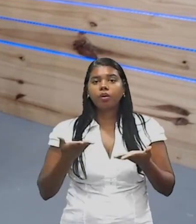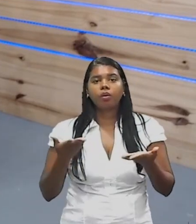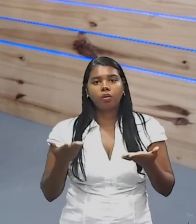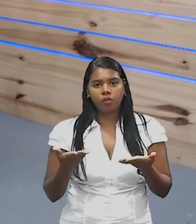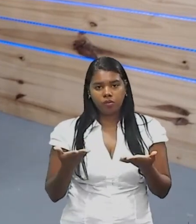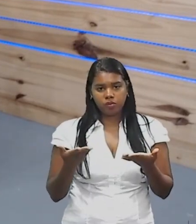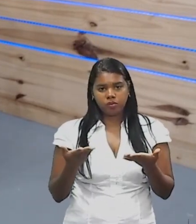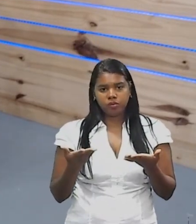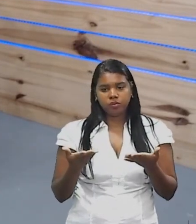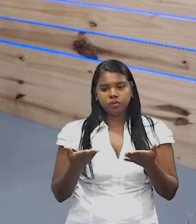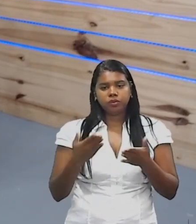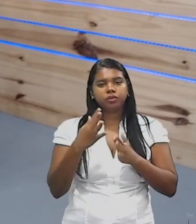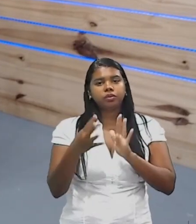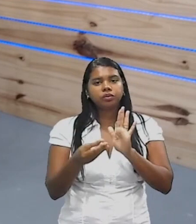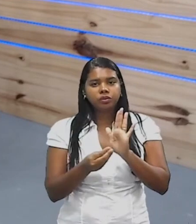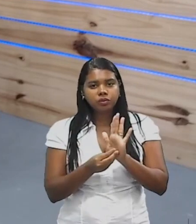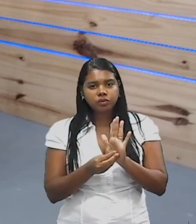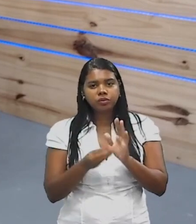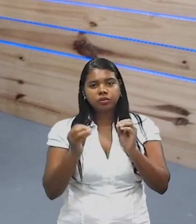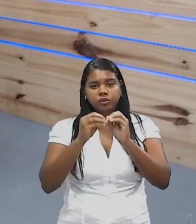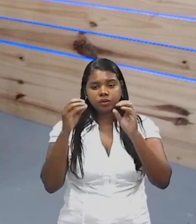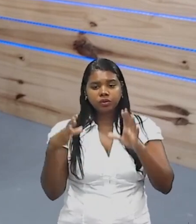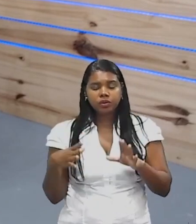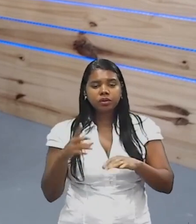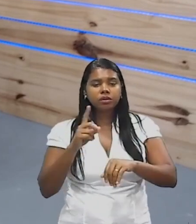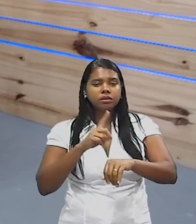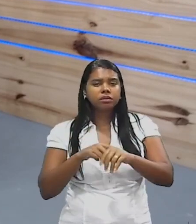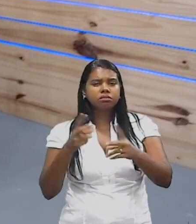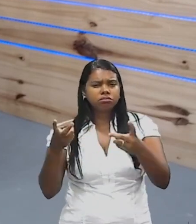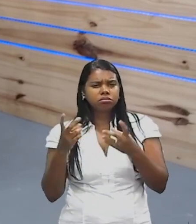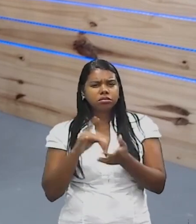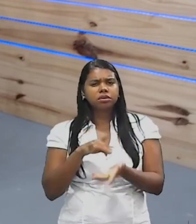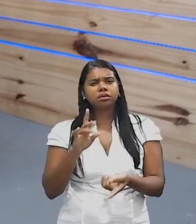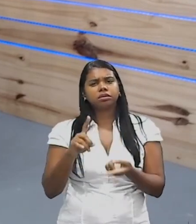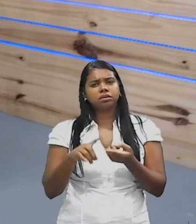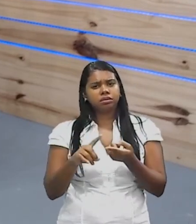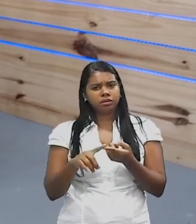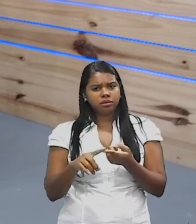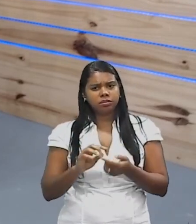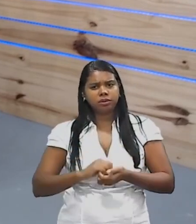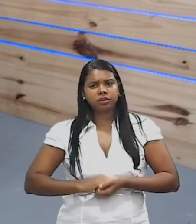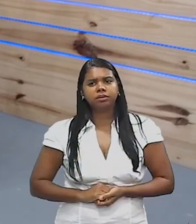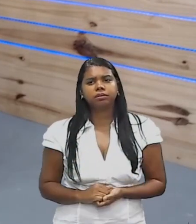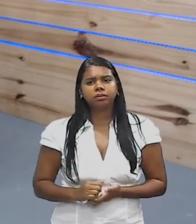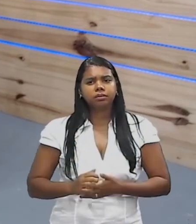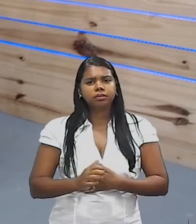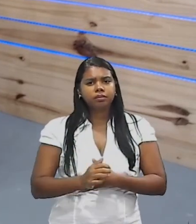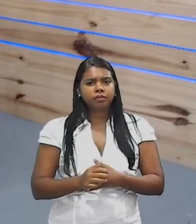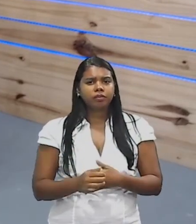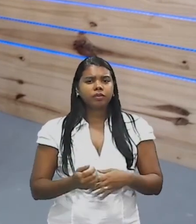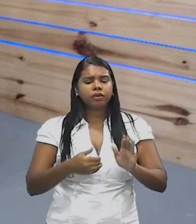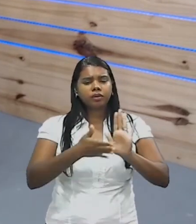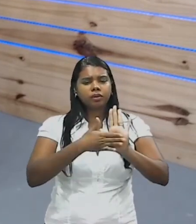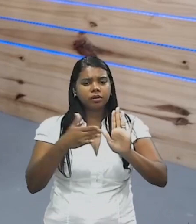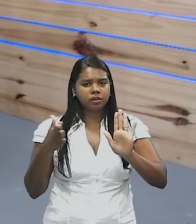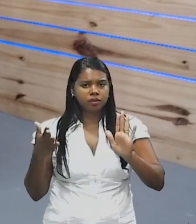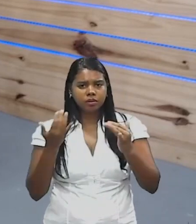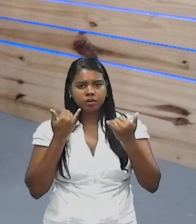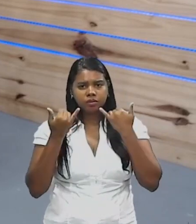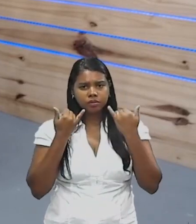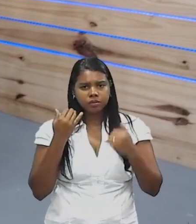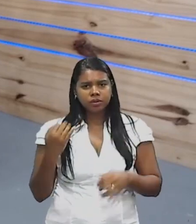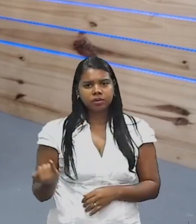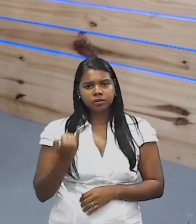a serem colhidos e criatividade na hora de pedir o consentimento para colher os dados, né? Importantes